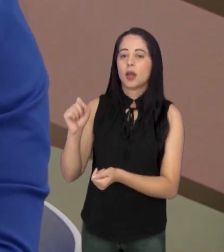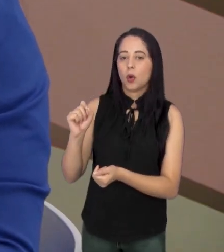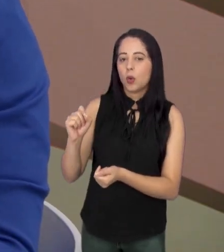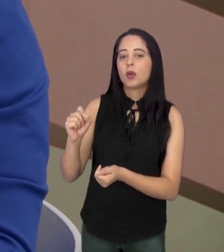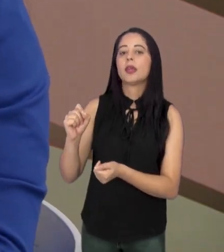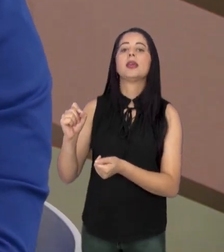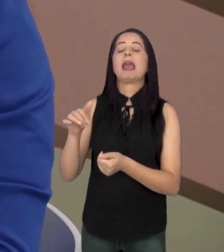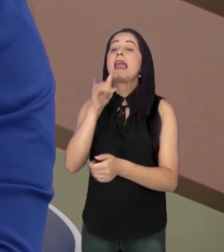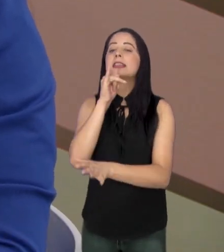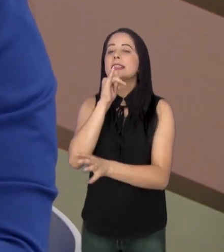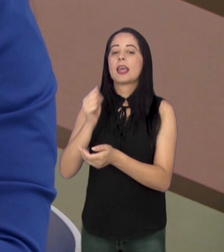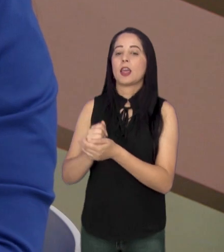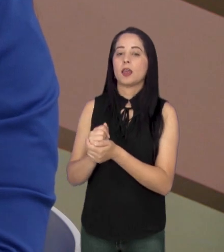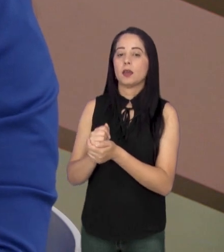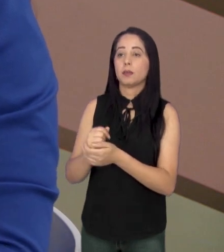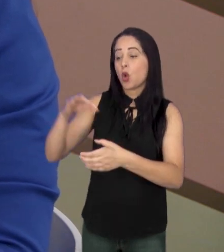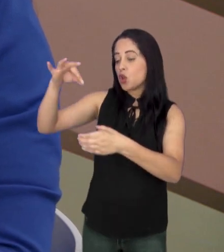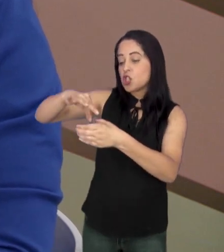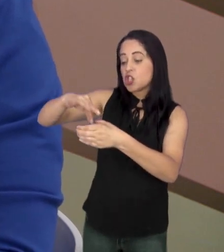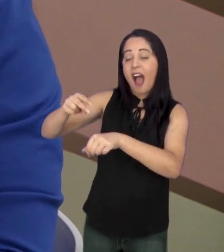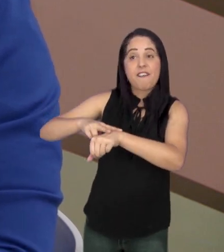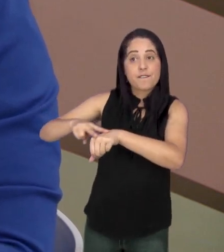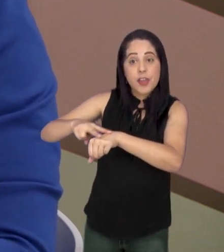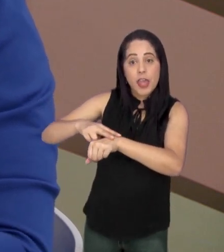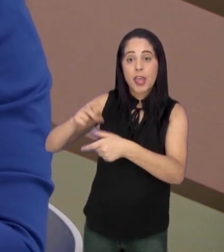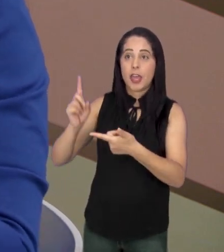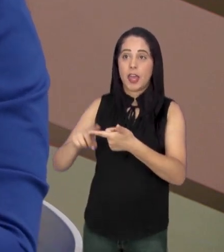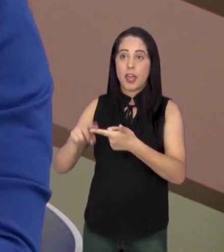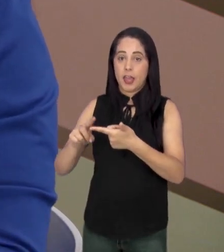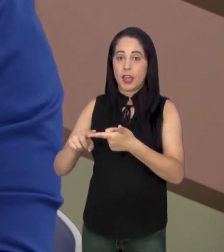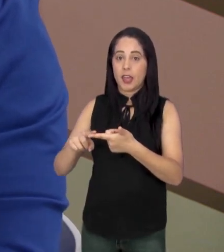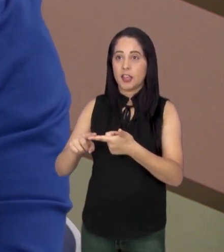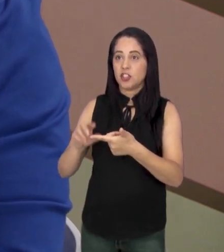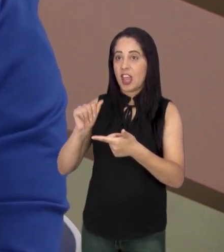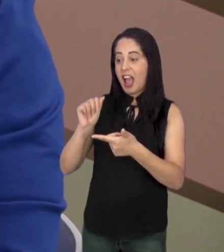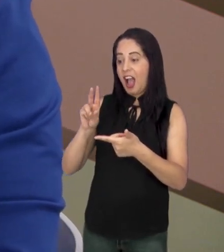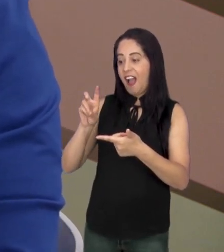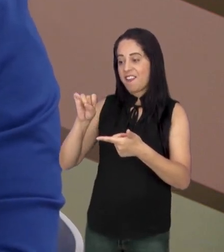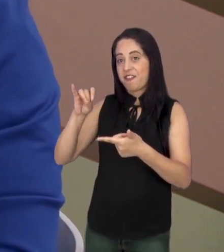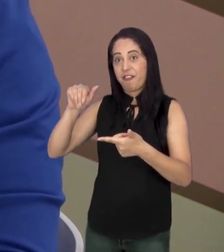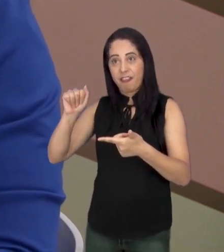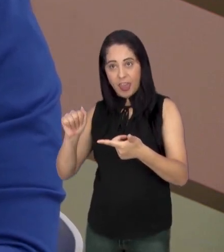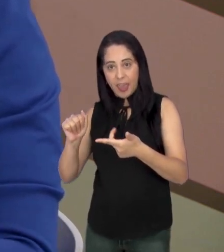gente conseguir mais alimentos, por exemplo, um chá verde, cereais como